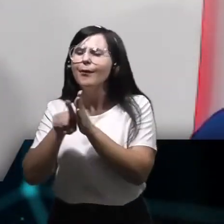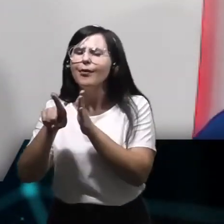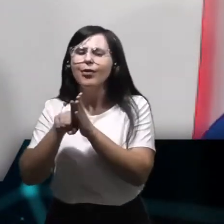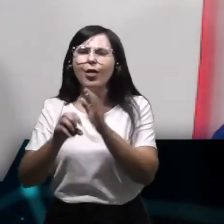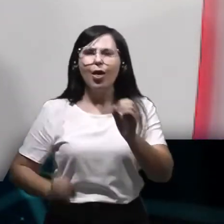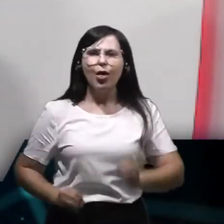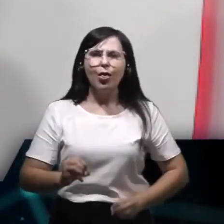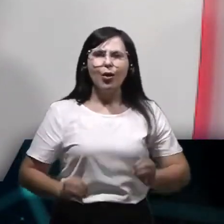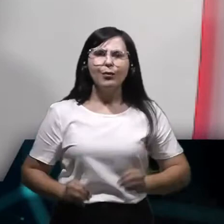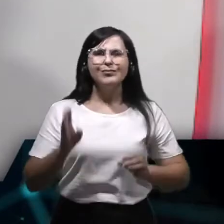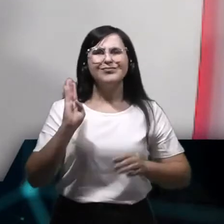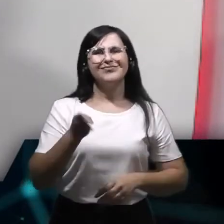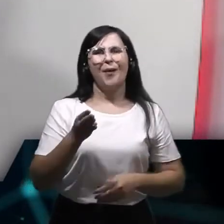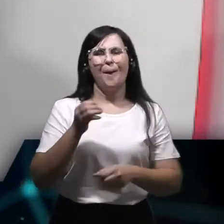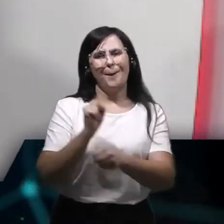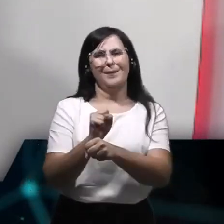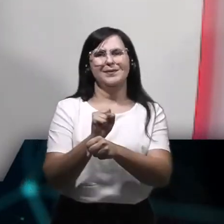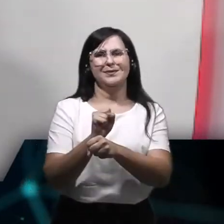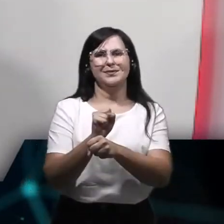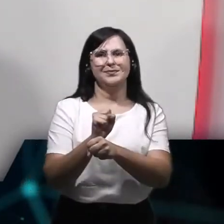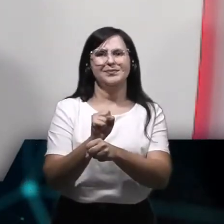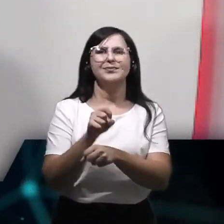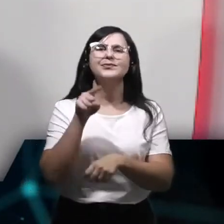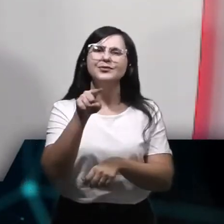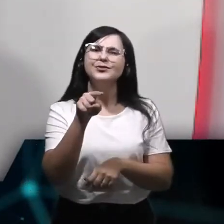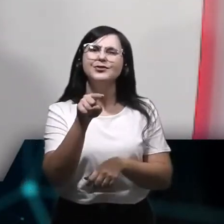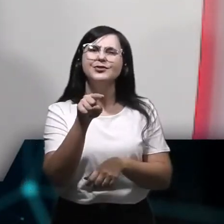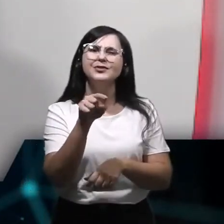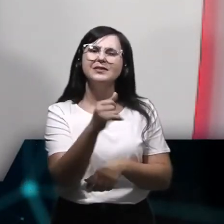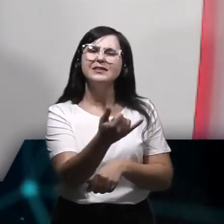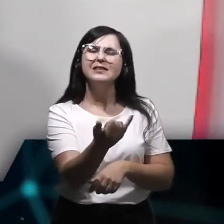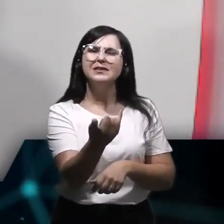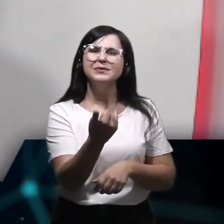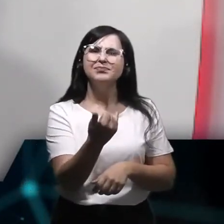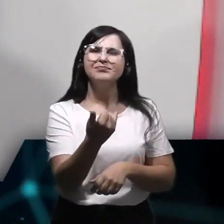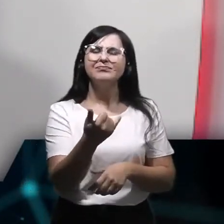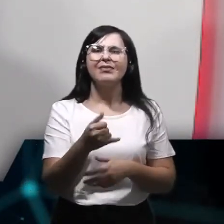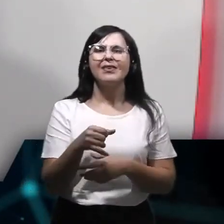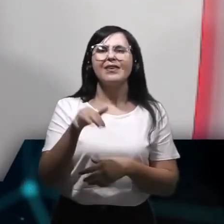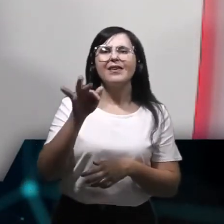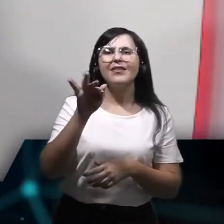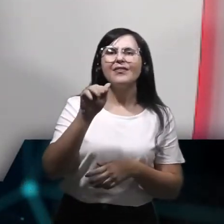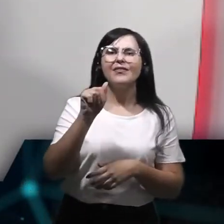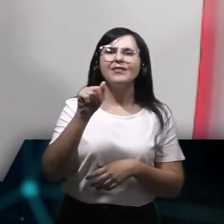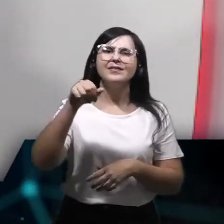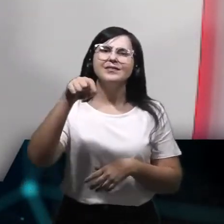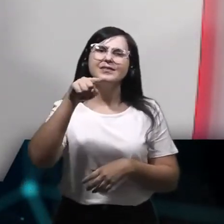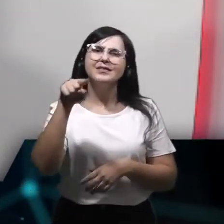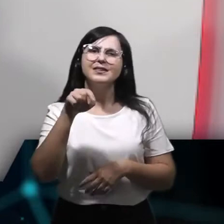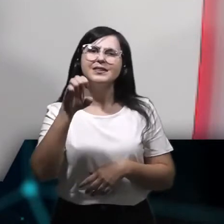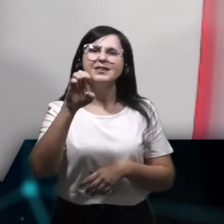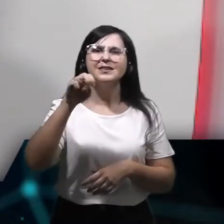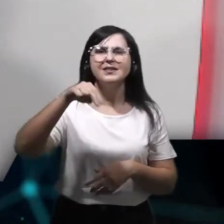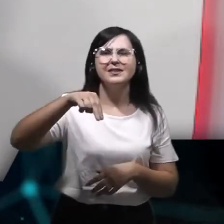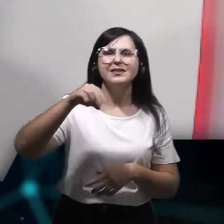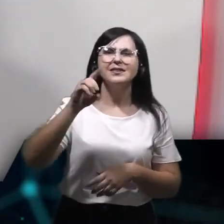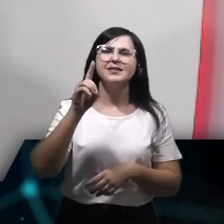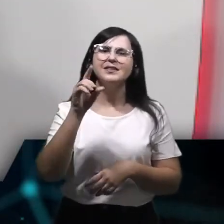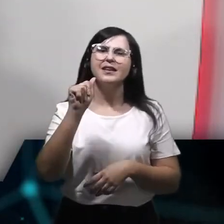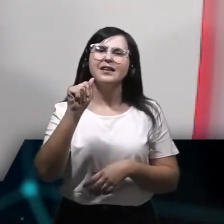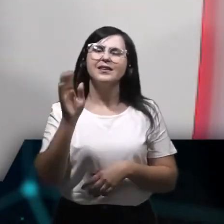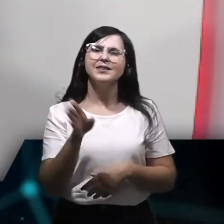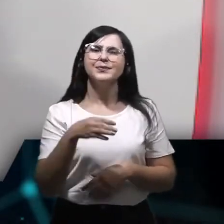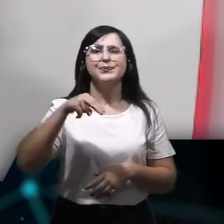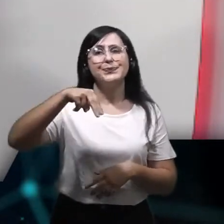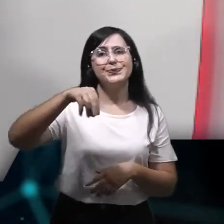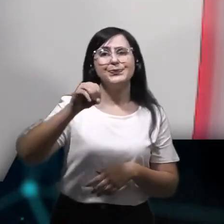estão paradas. Você citou Fazenda Nova, tá certo? Fazenda Nova tem apenas um postinho de saúde para atender cerca